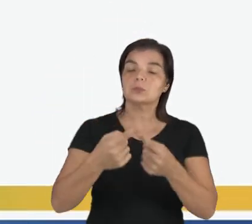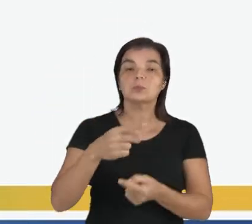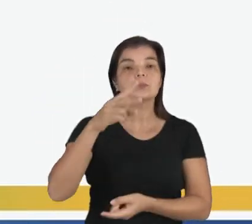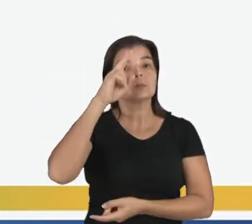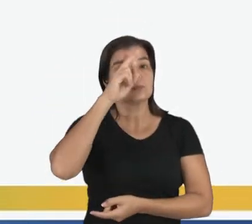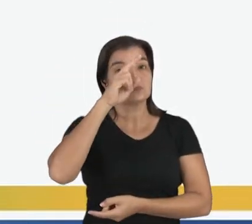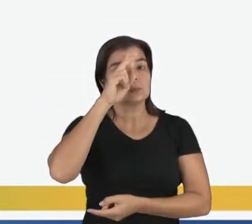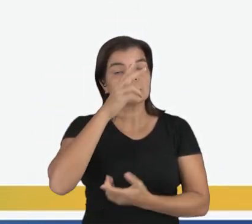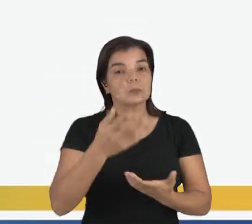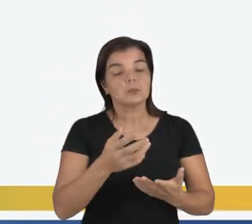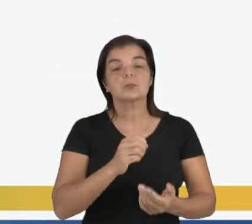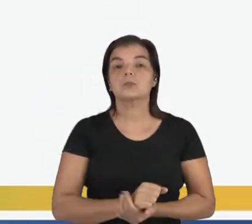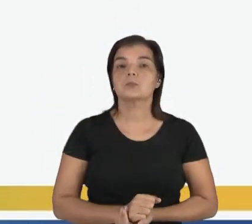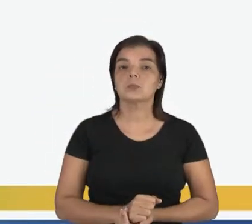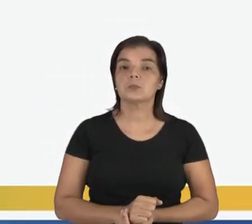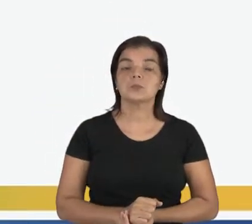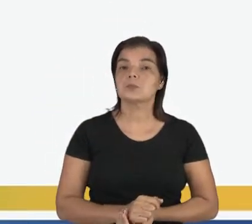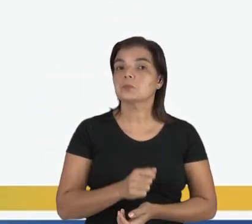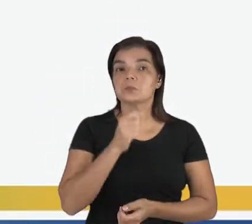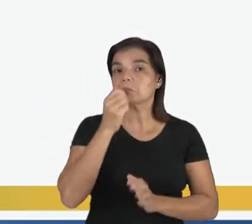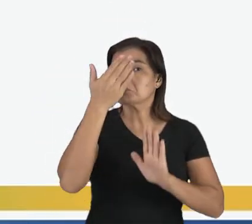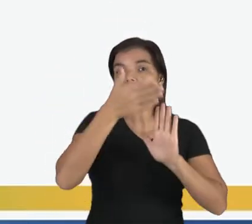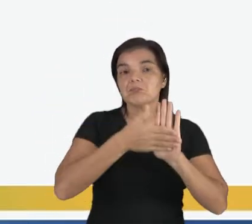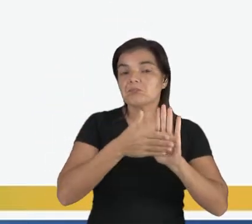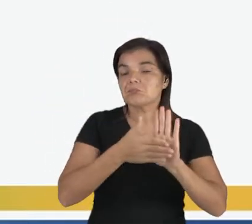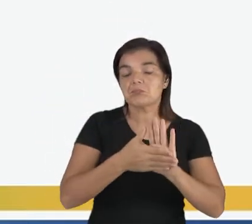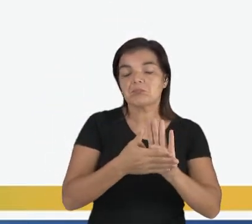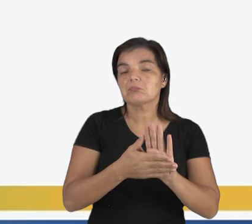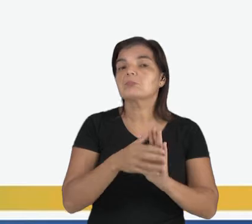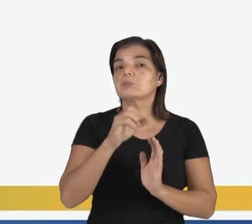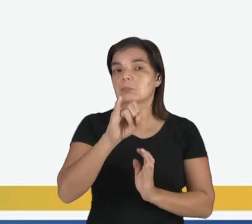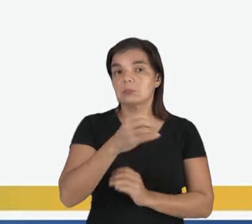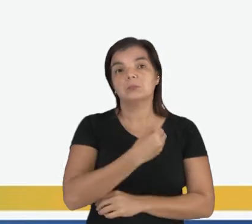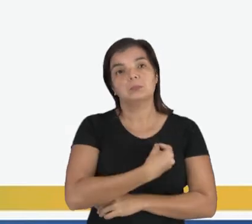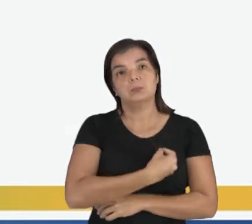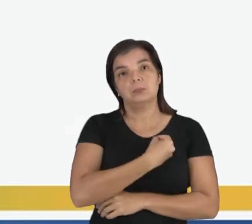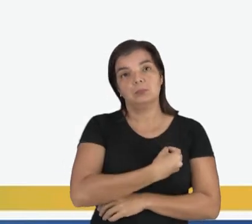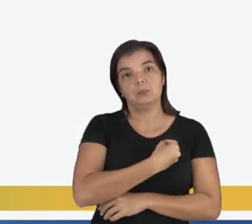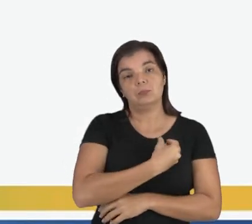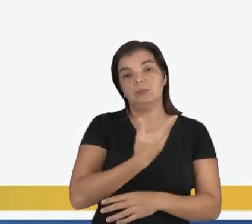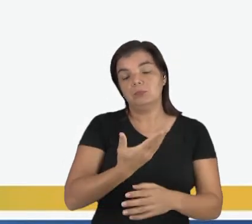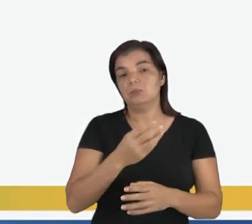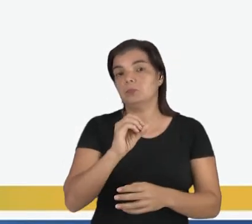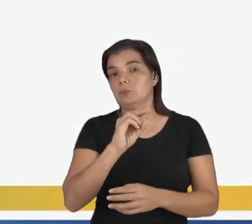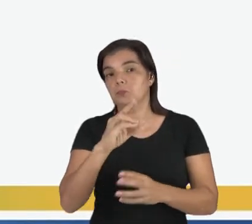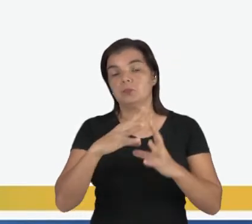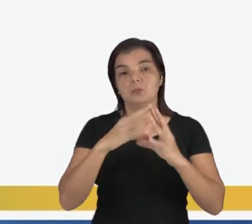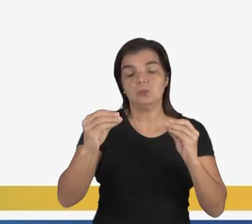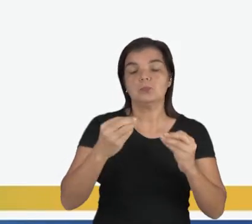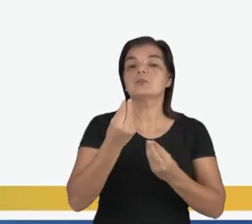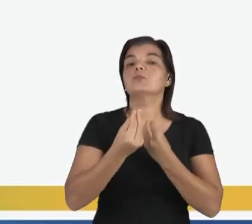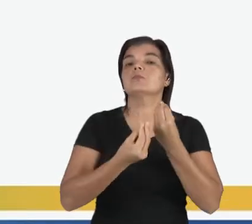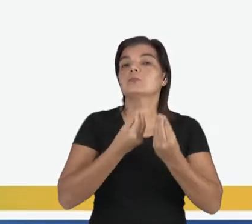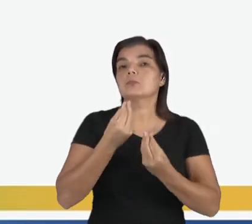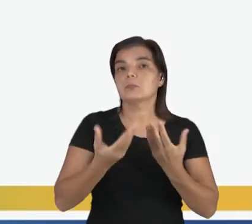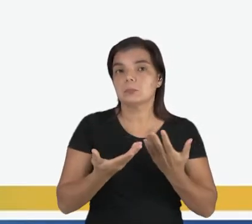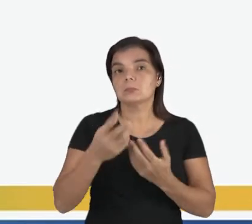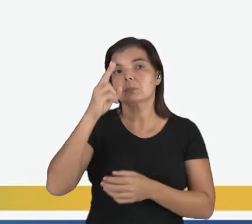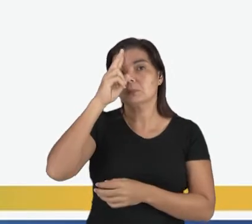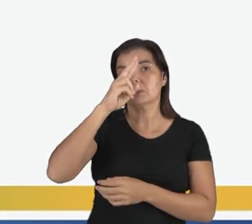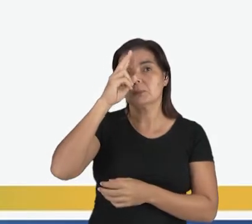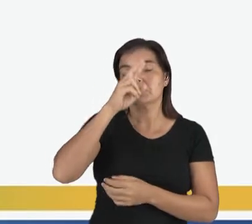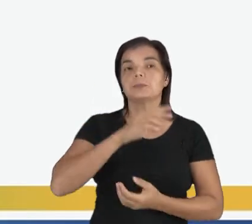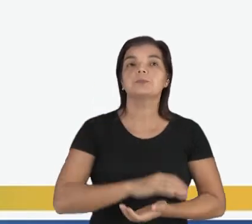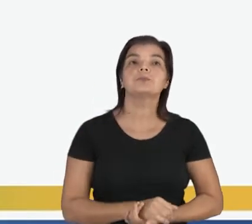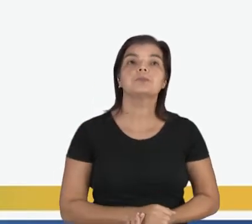historicamente não se tem assim muito comprovado se ela sobreviveu, né, que fugiu, como se tem aí então essa história,